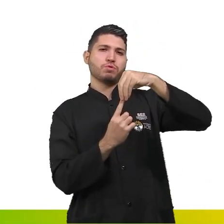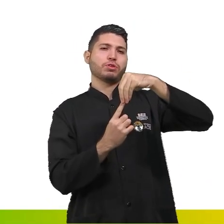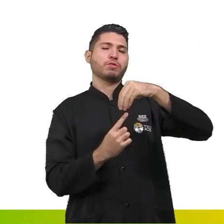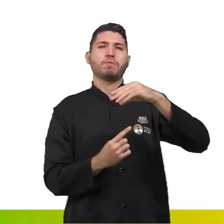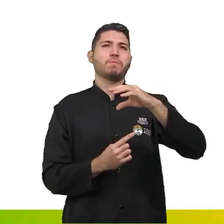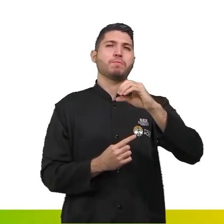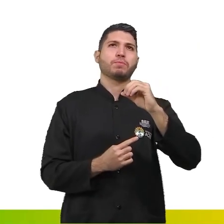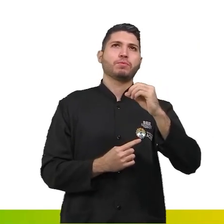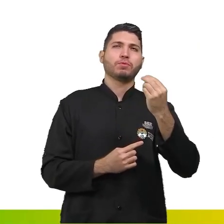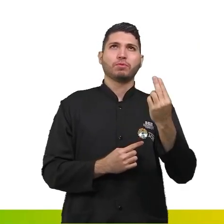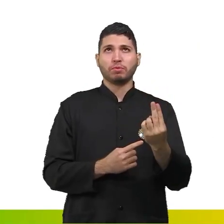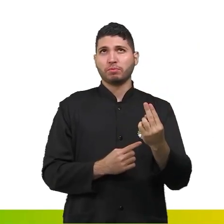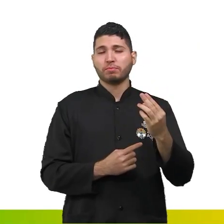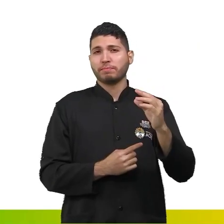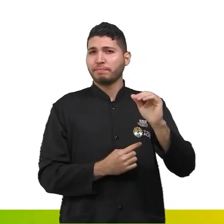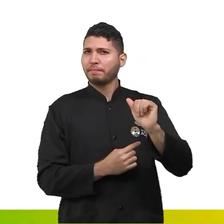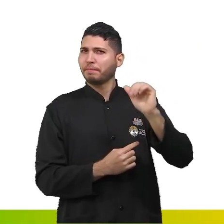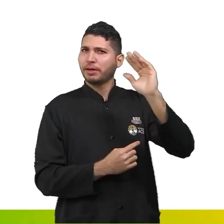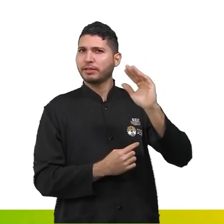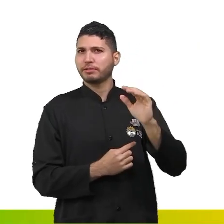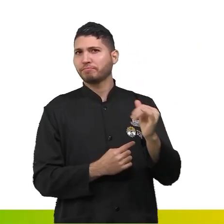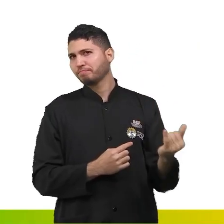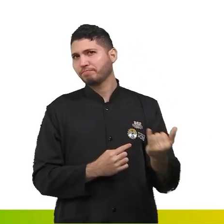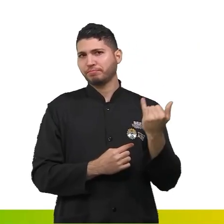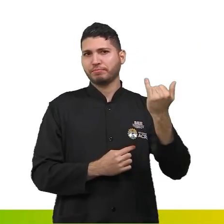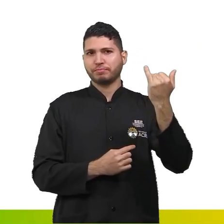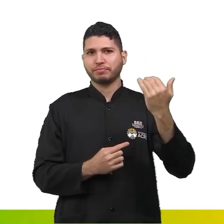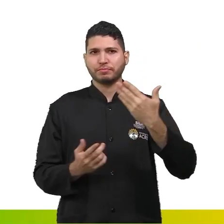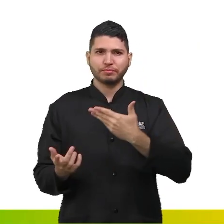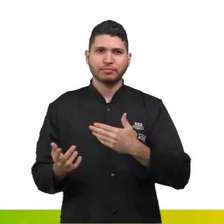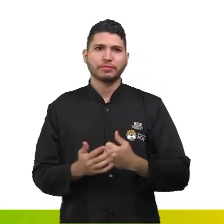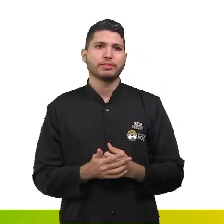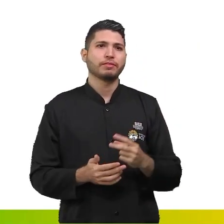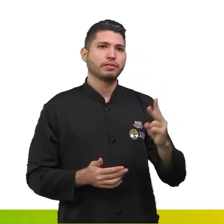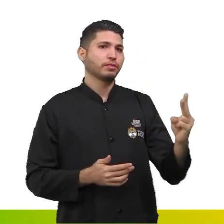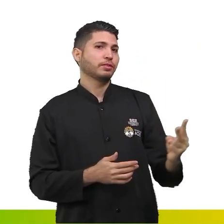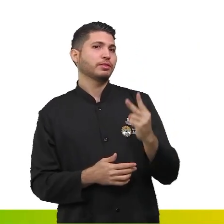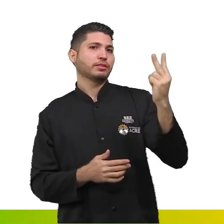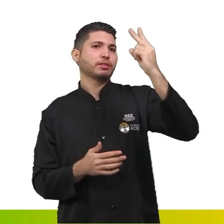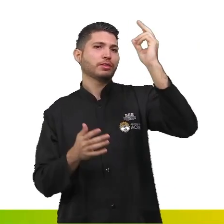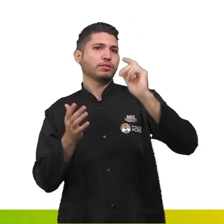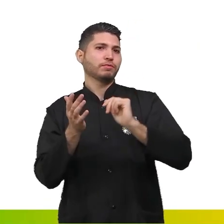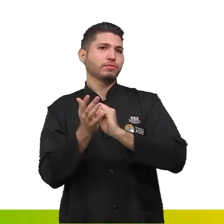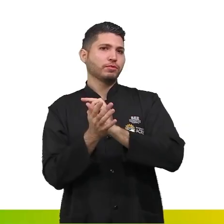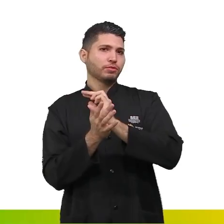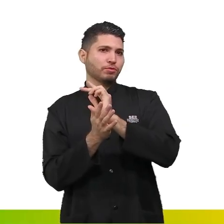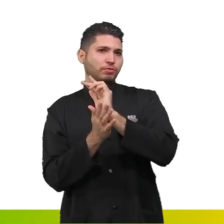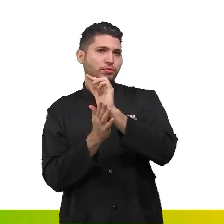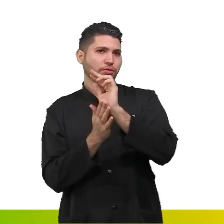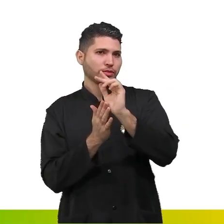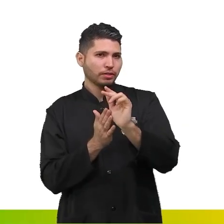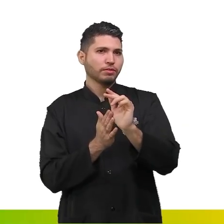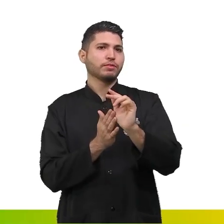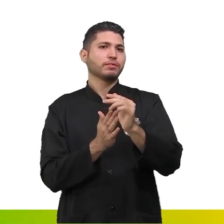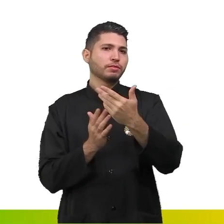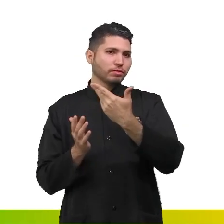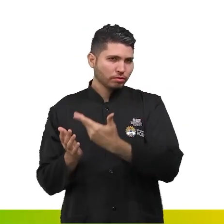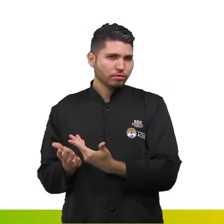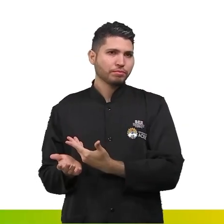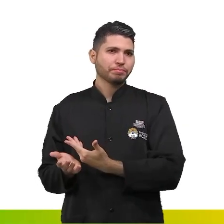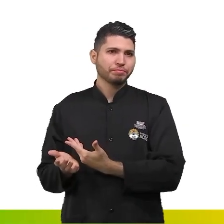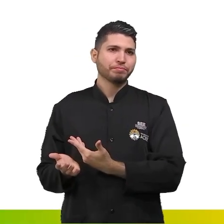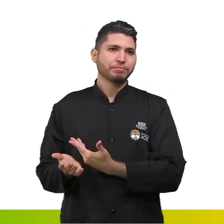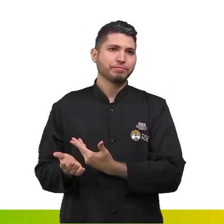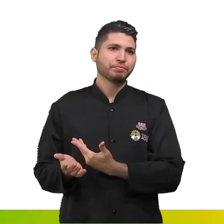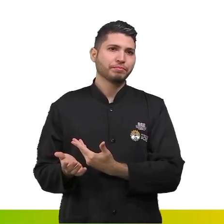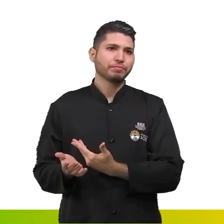de outras tradições filosóficas. Isso é de suma importância. Uma outra coisa é valorizar a